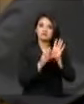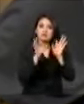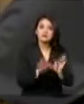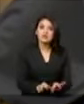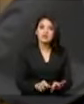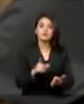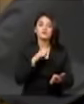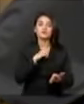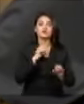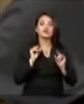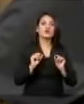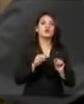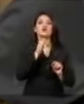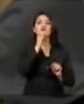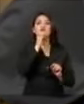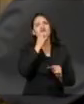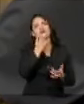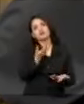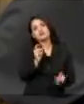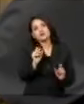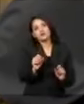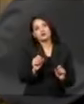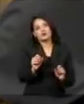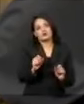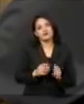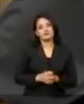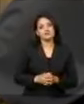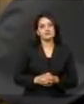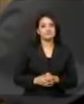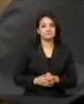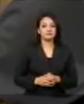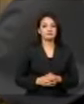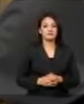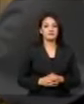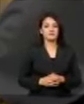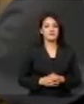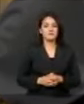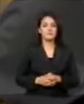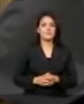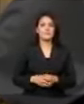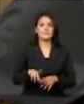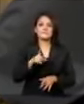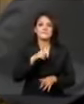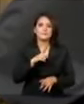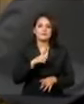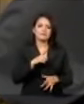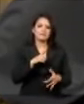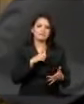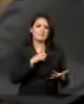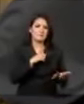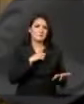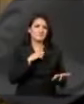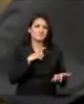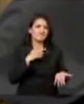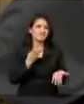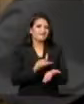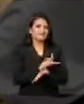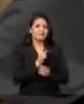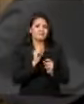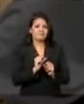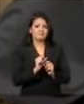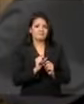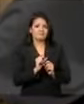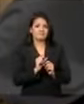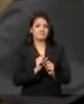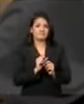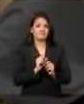temos, infelizmente, talvez por causa de nossas proporções continentais, eminente ministro relator, eminente ministro Lewandowski, nós temos até hoje,